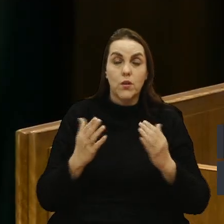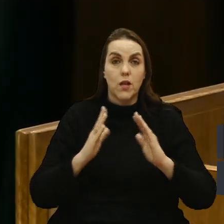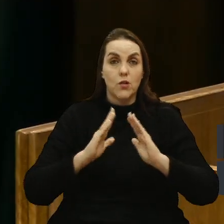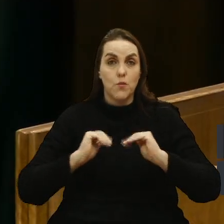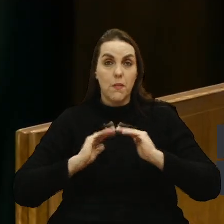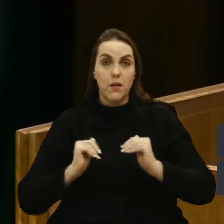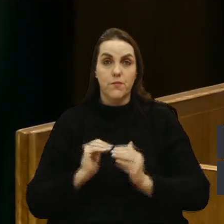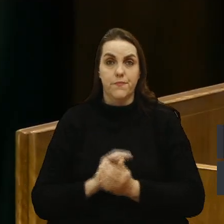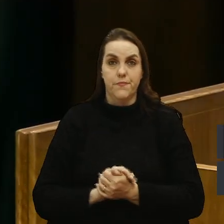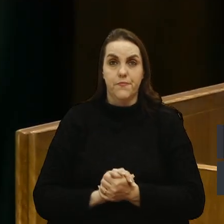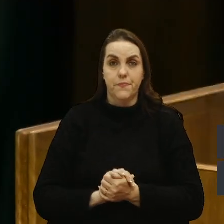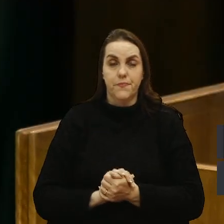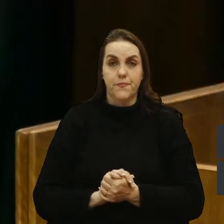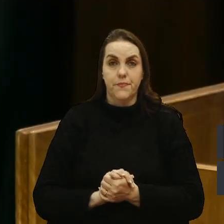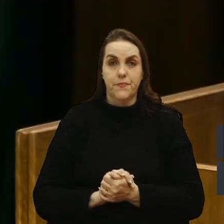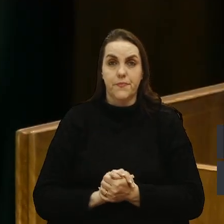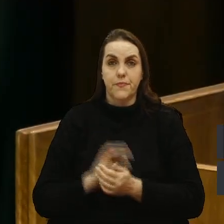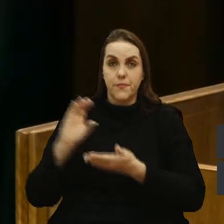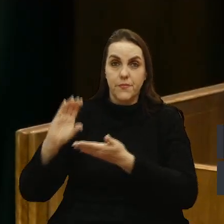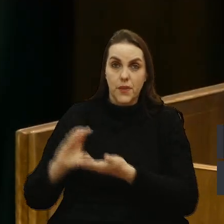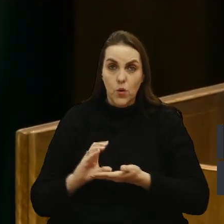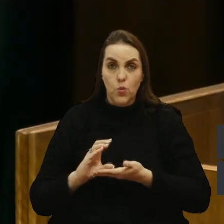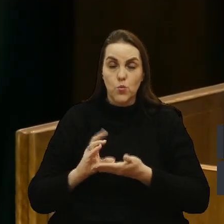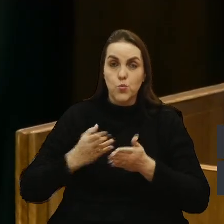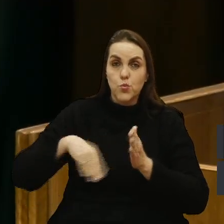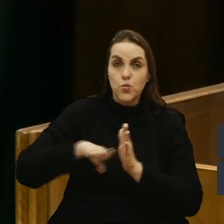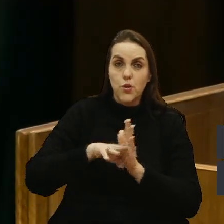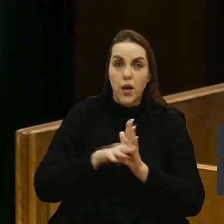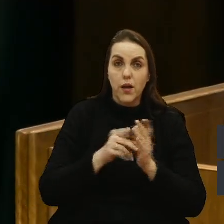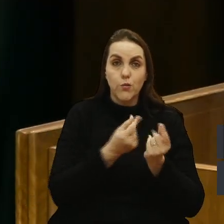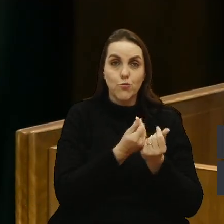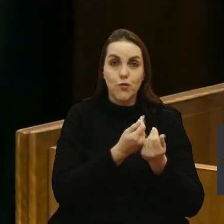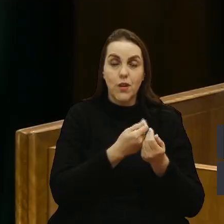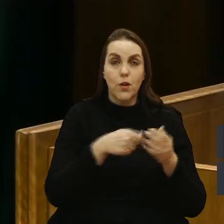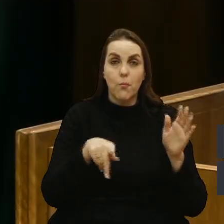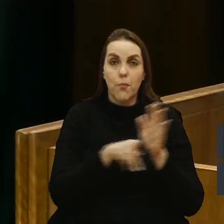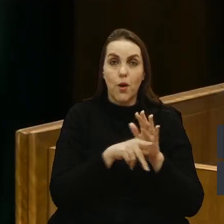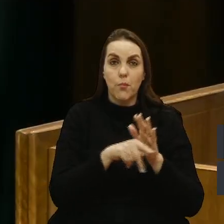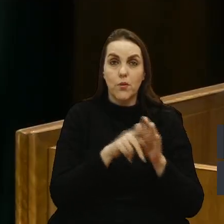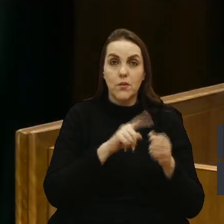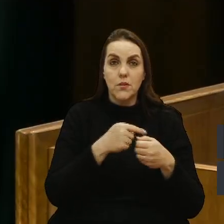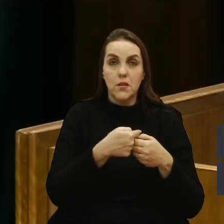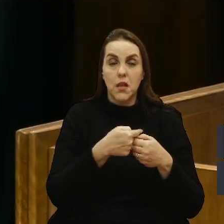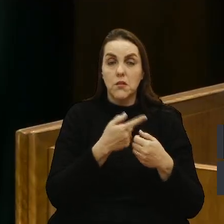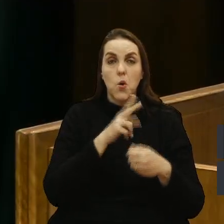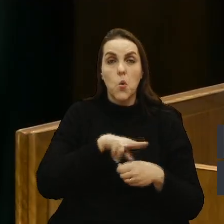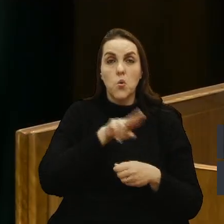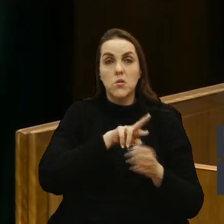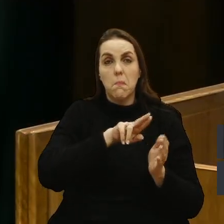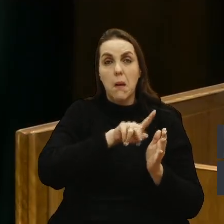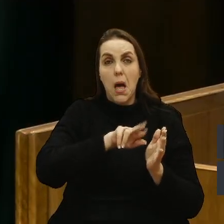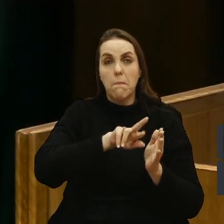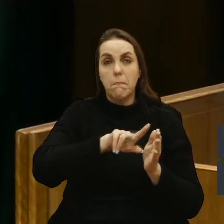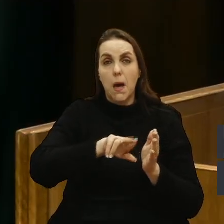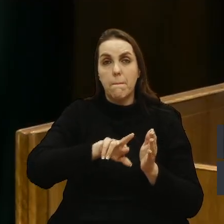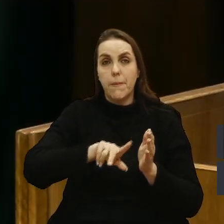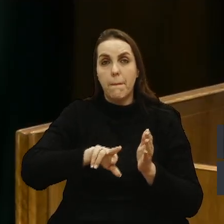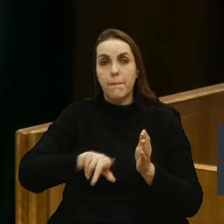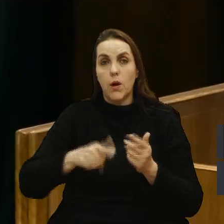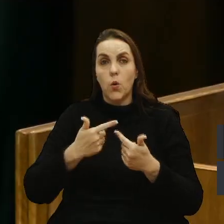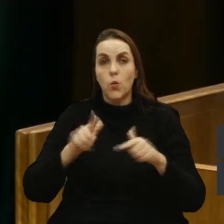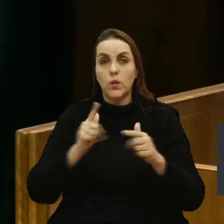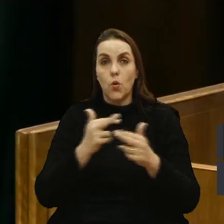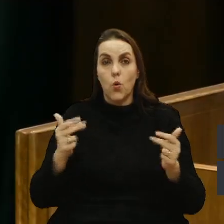quer? O recurso chega no caixa do município e usam para diversas outras coisas